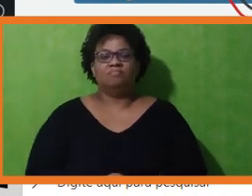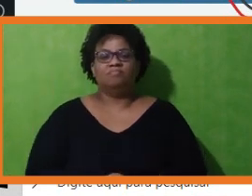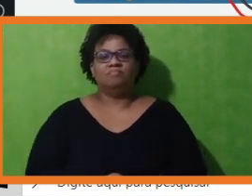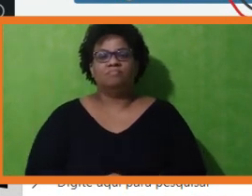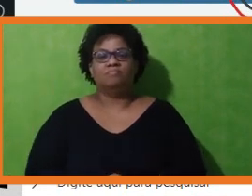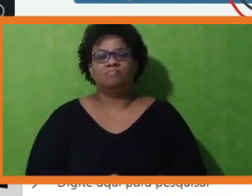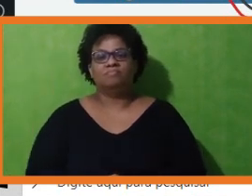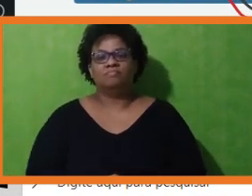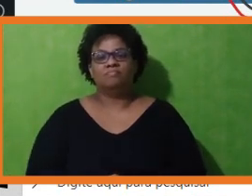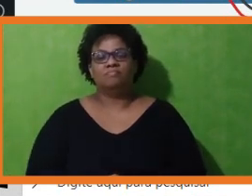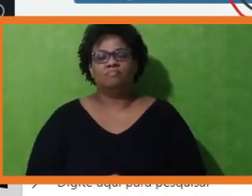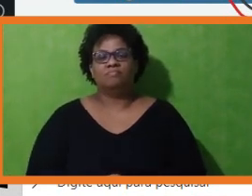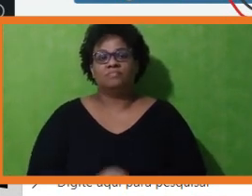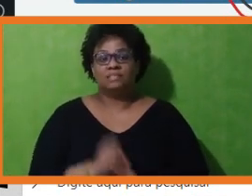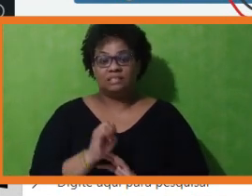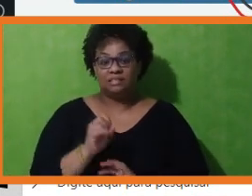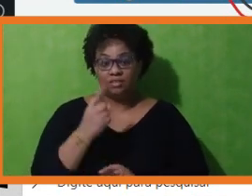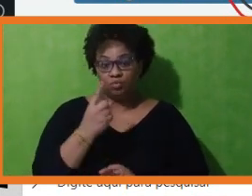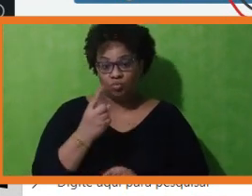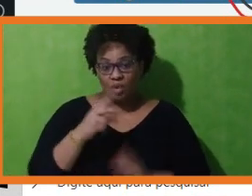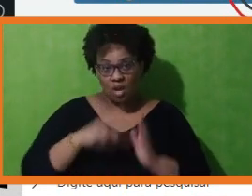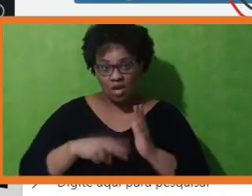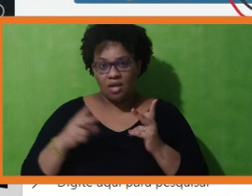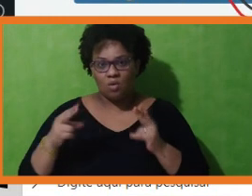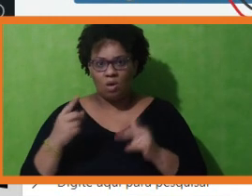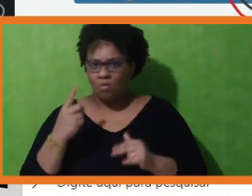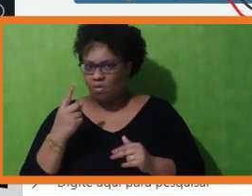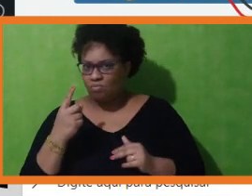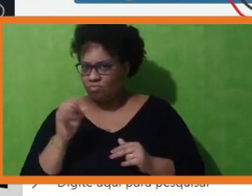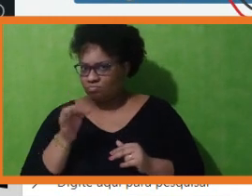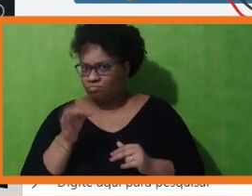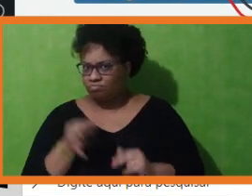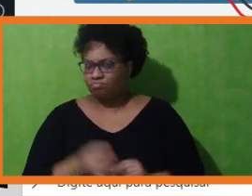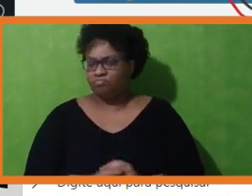botão 1 for igual a 1, certo?